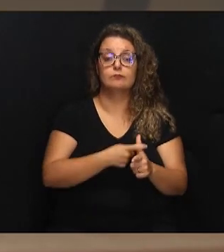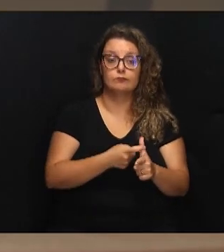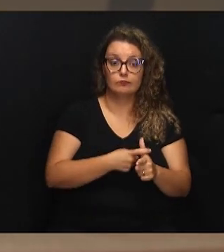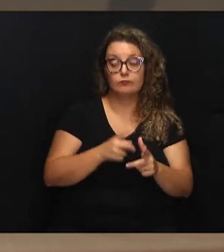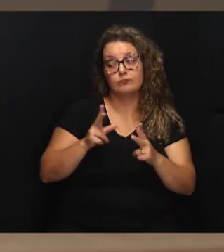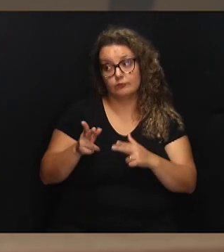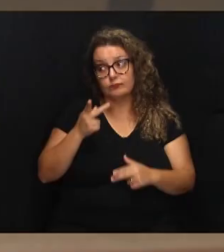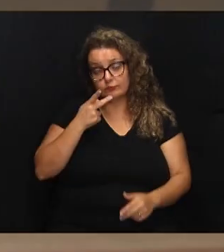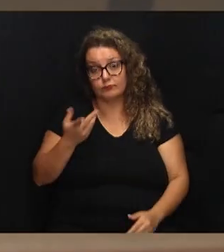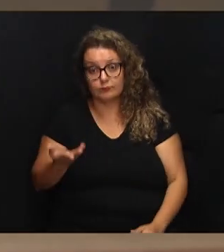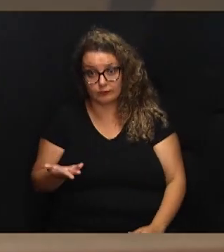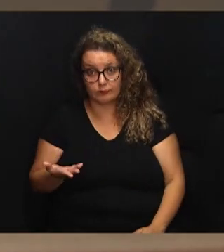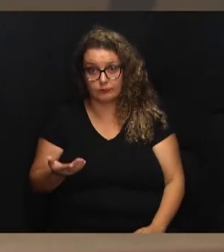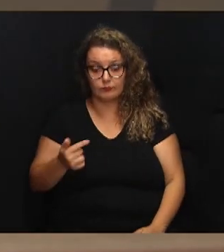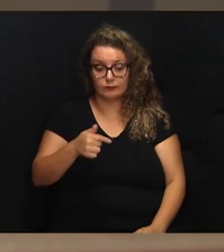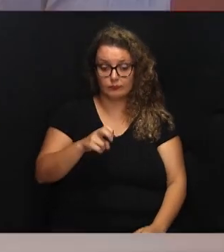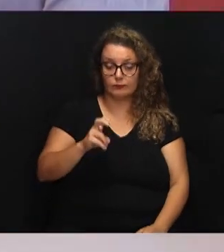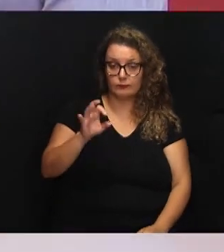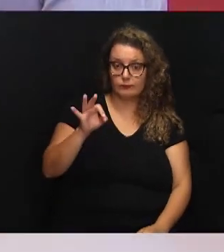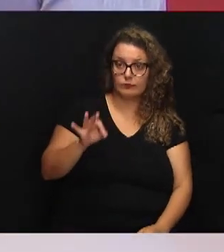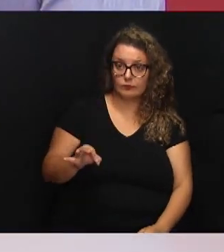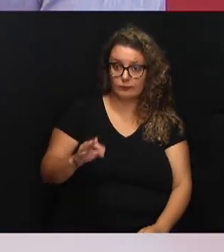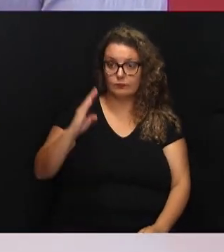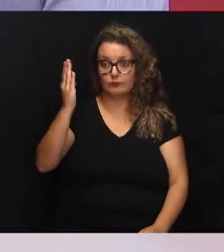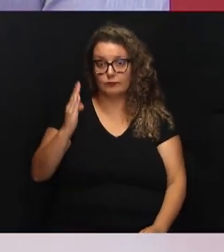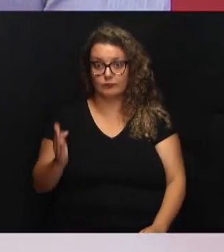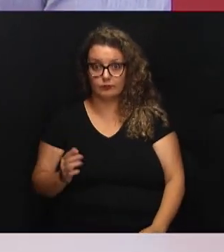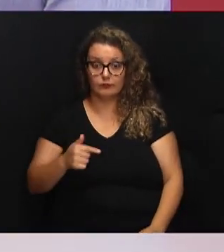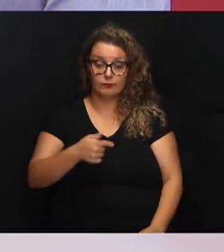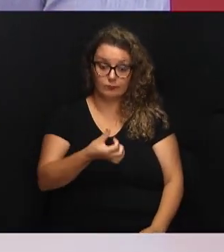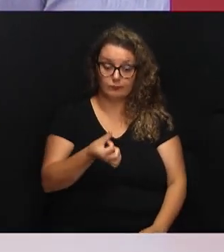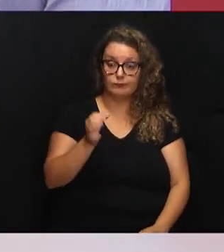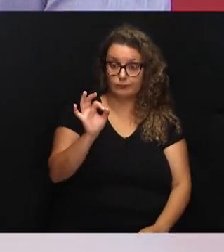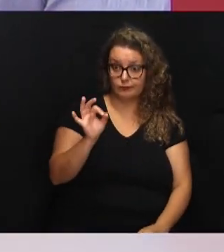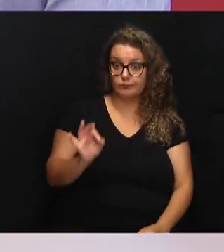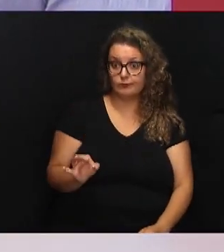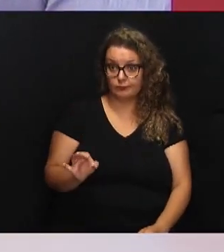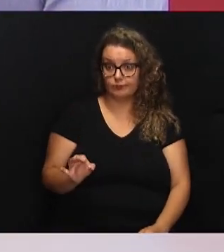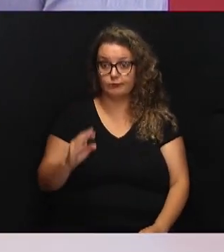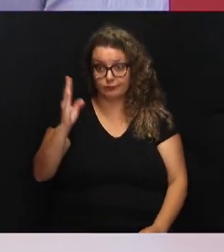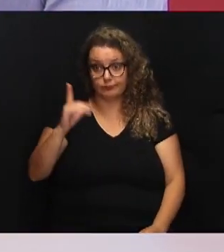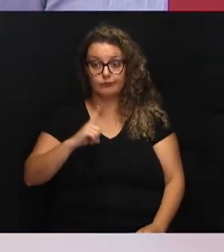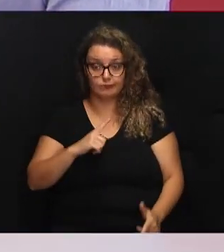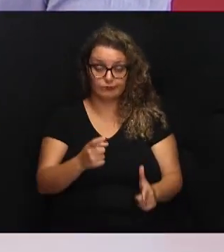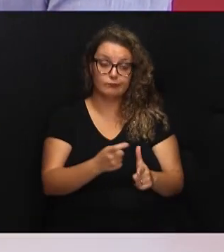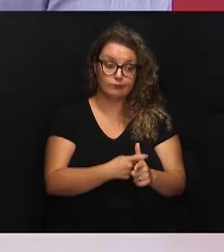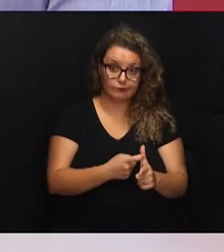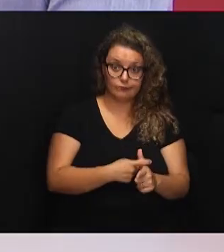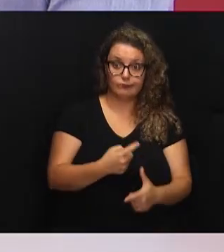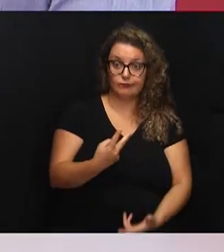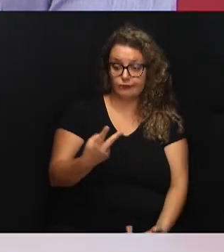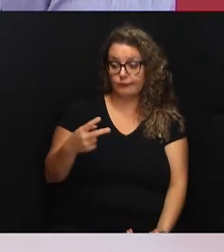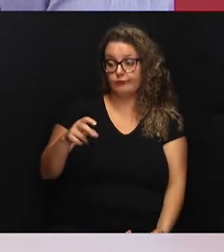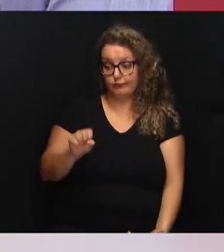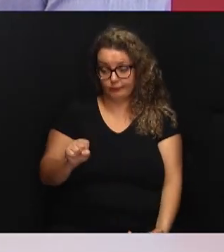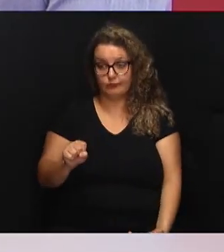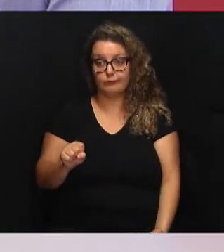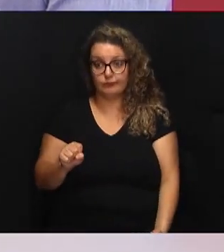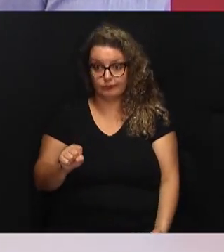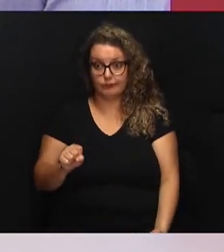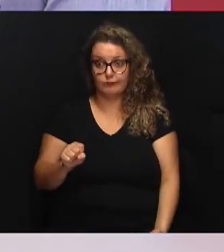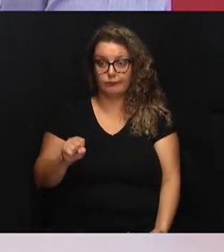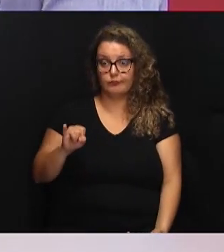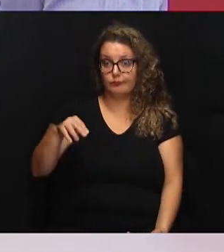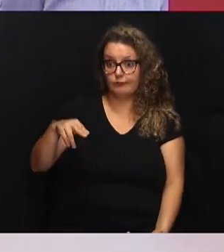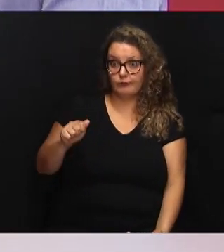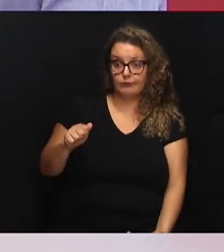pouco, né? 75% dos brasileiros, 76% dos brasileiros têm dívidas e 28% estão